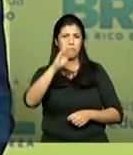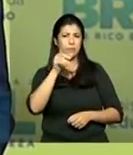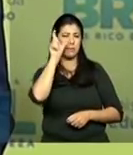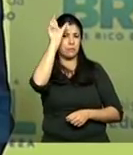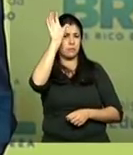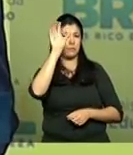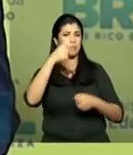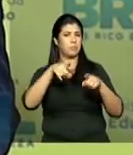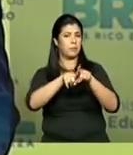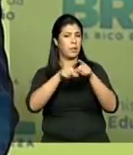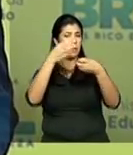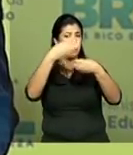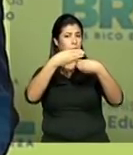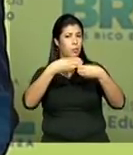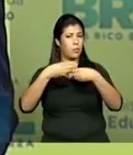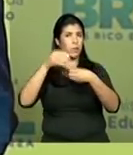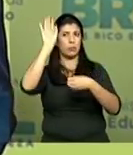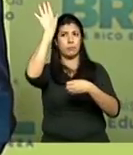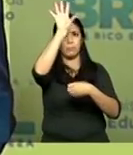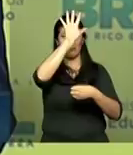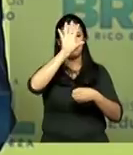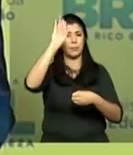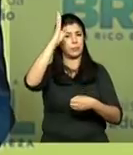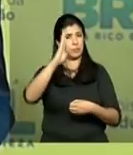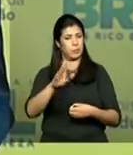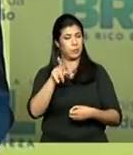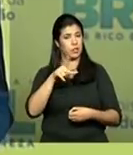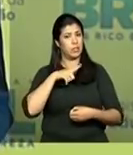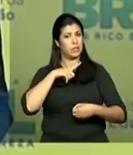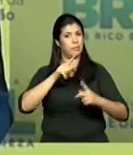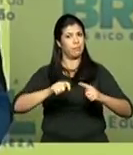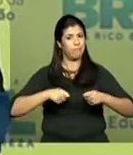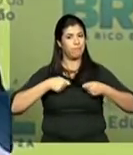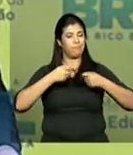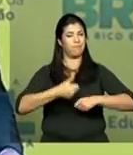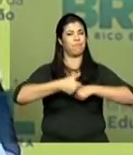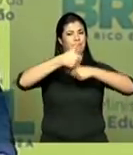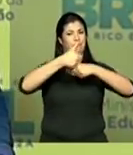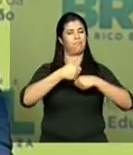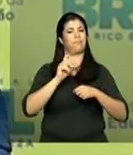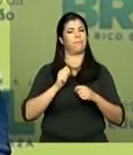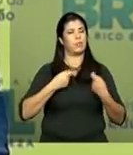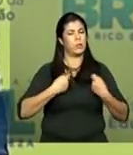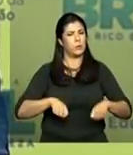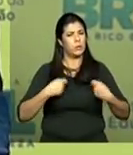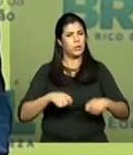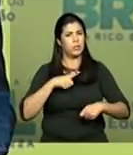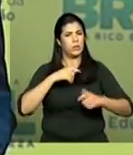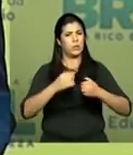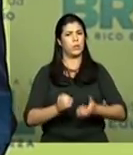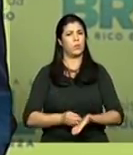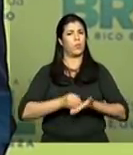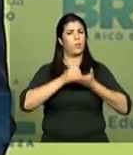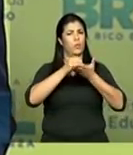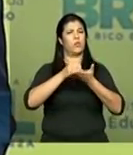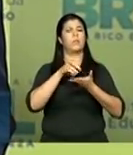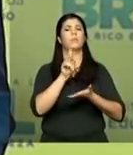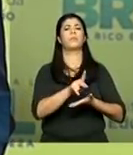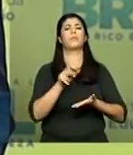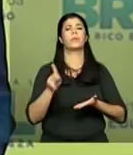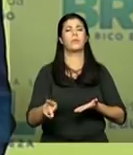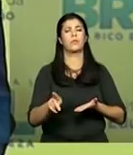estado e município brasileiro. Para que tenhamos êxito, será necessário todo o apoio dos